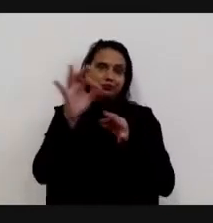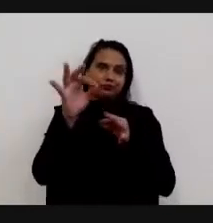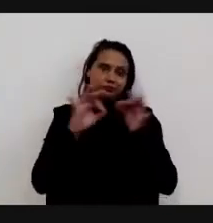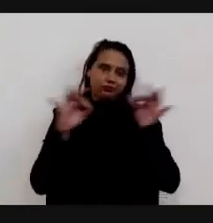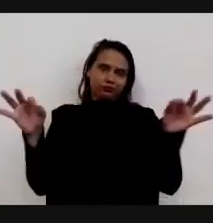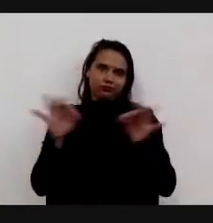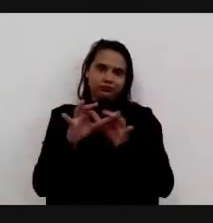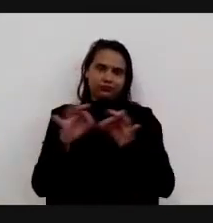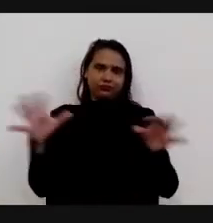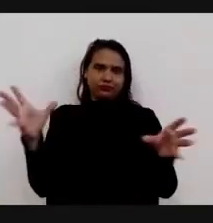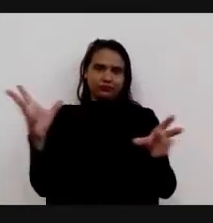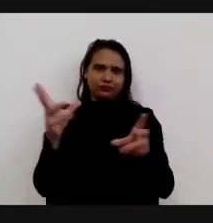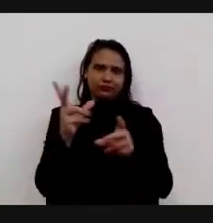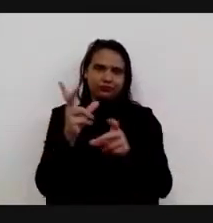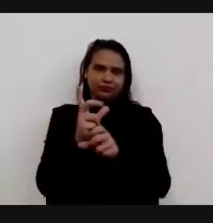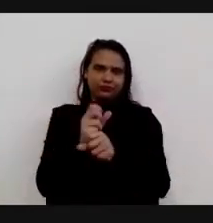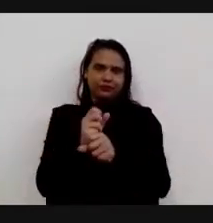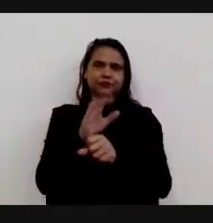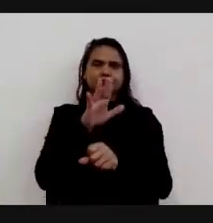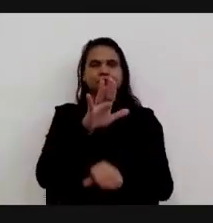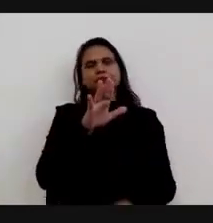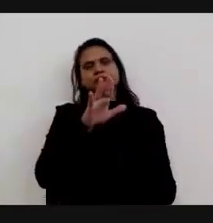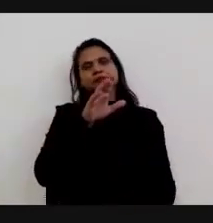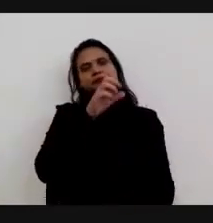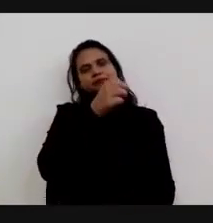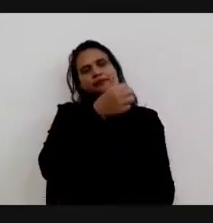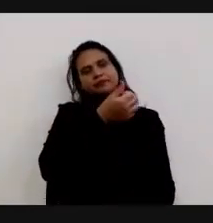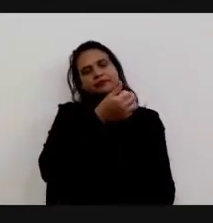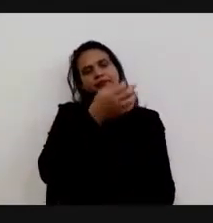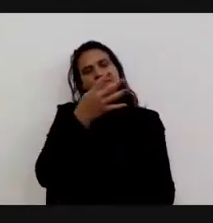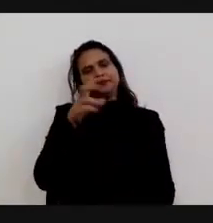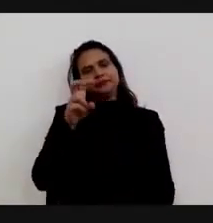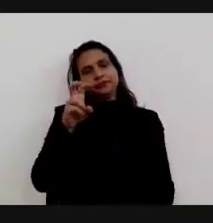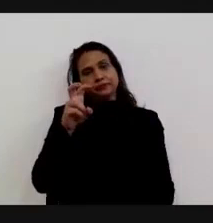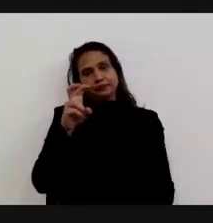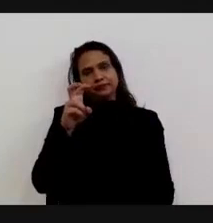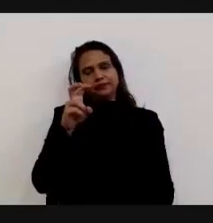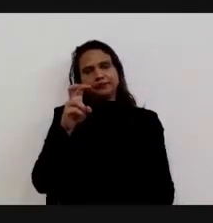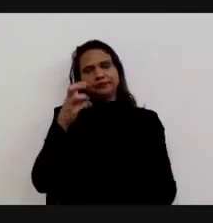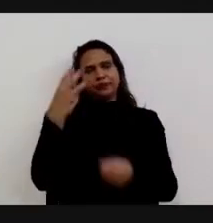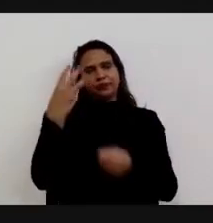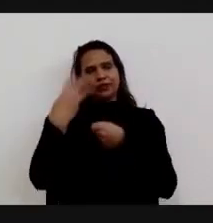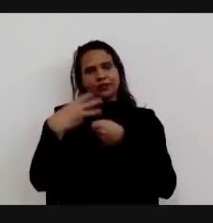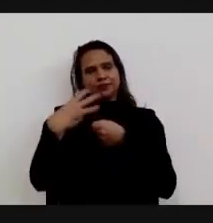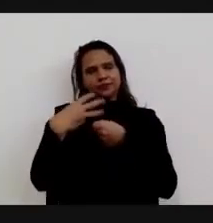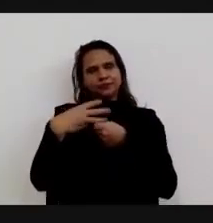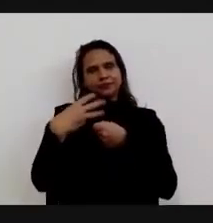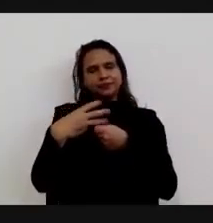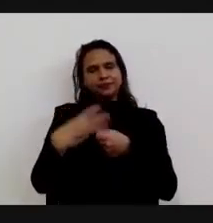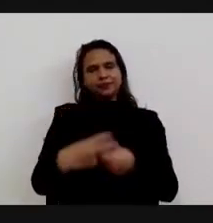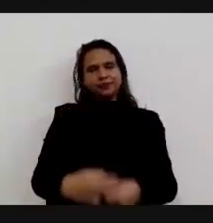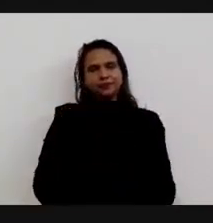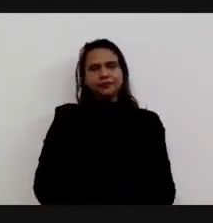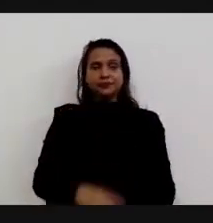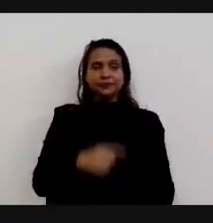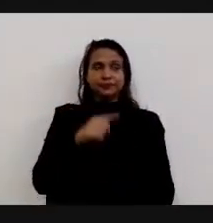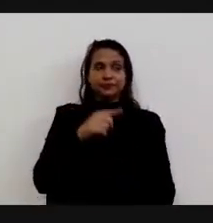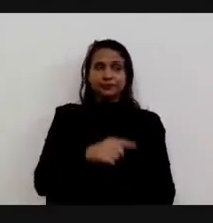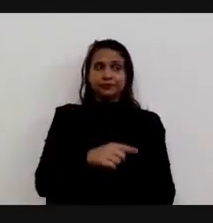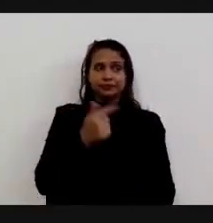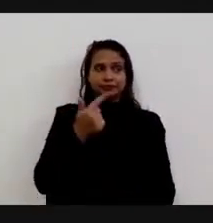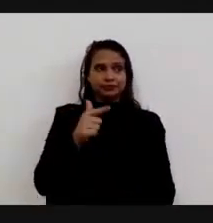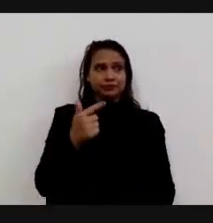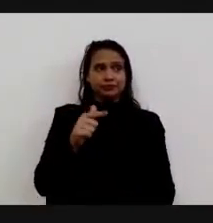trouxe a observação. São 645 municípios do Estado de São Paulo, então a gente vê que não há cobertura